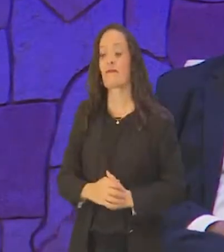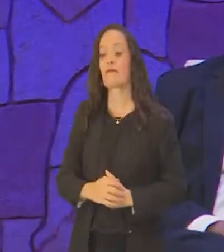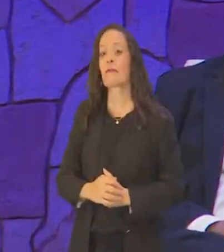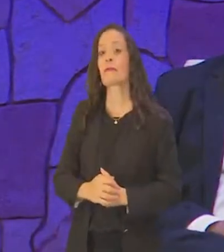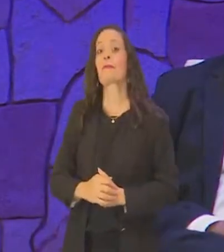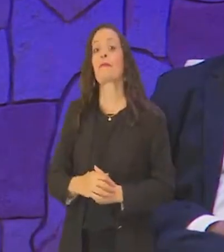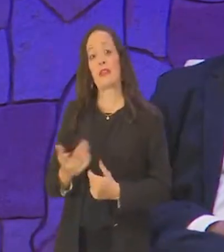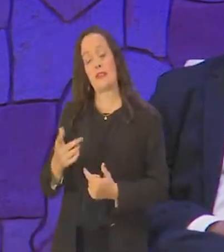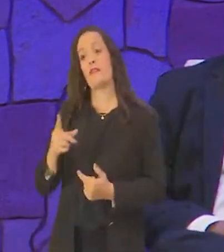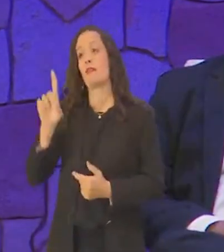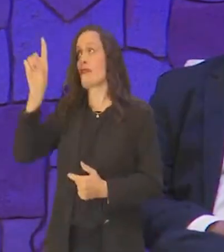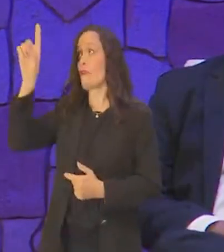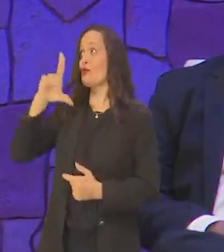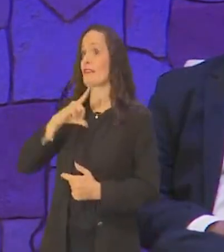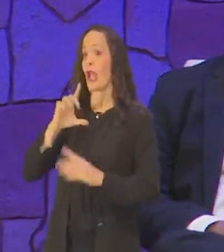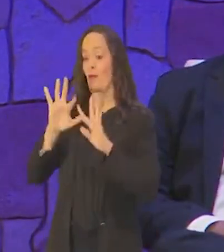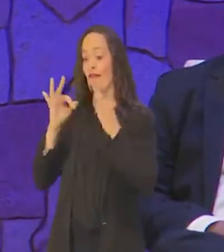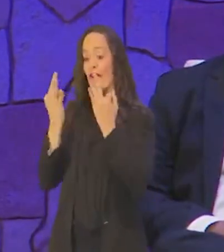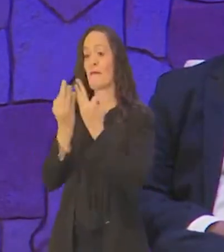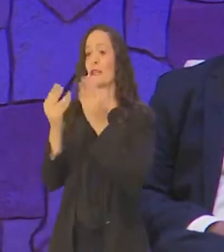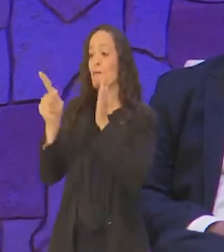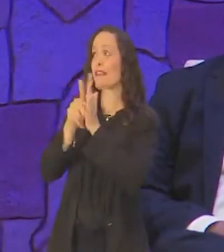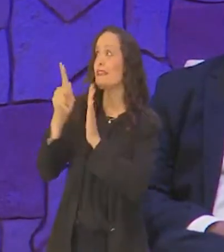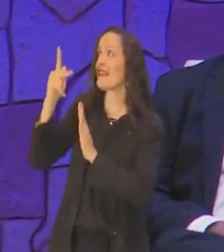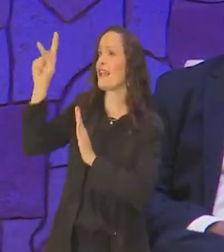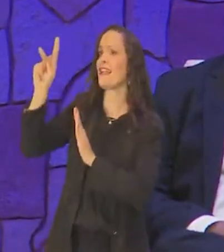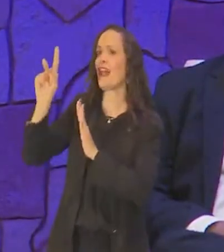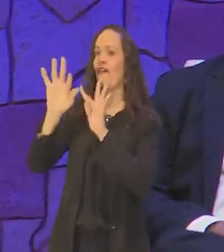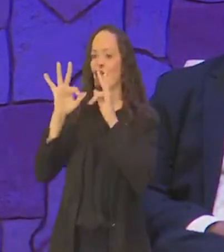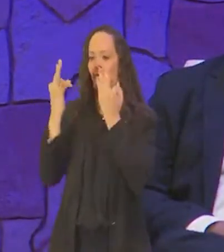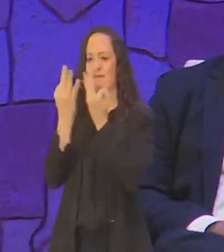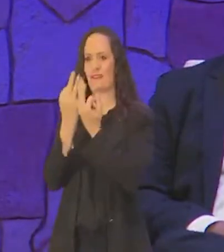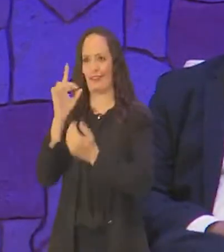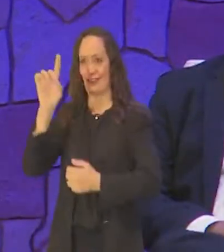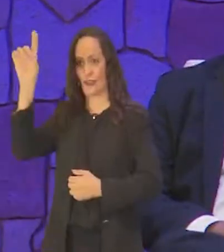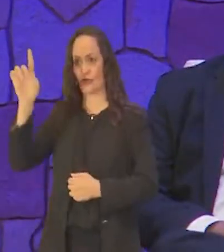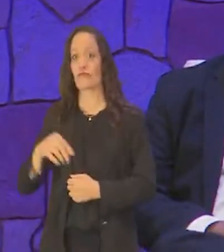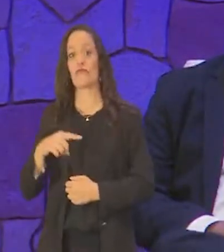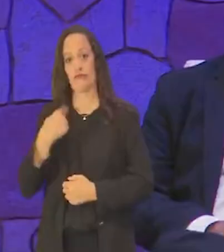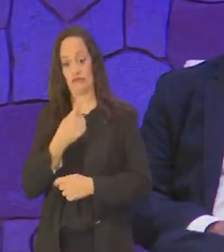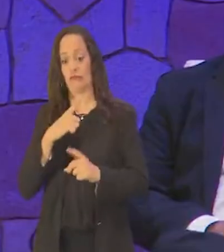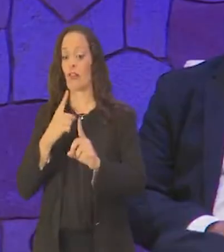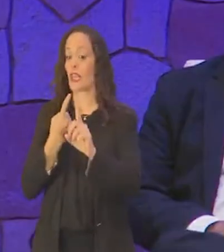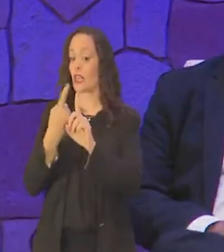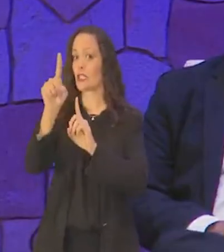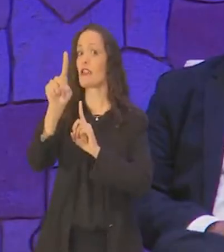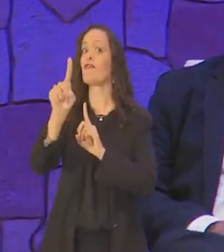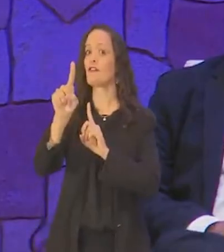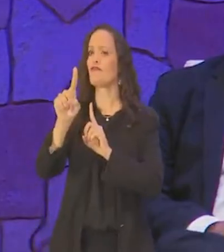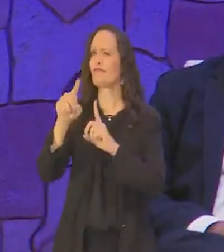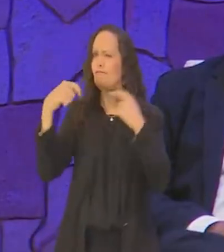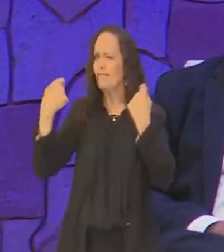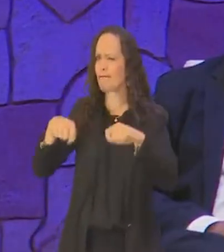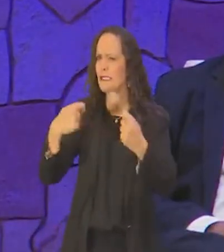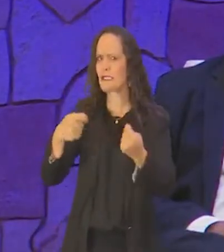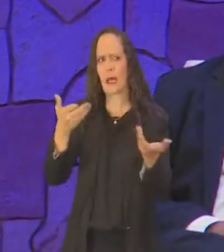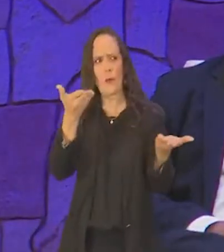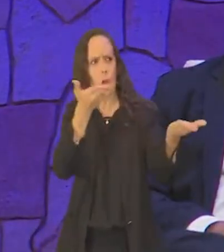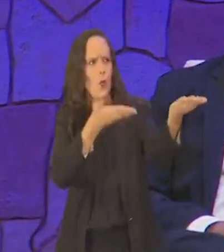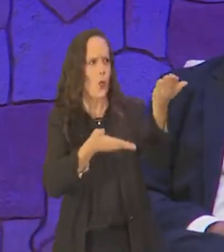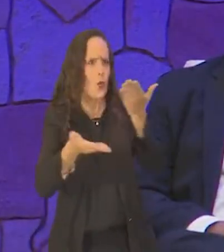chamar de sua, e nós fazemos parte desta família. Então um desafio enorme para nós é aprofundarmos os